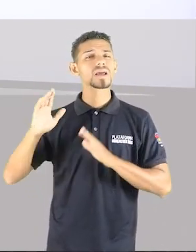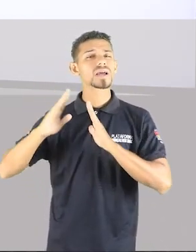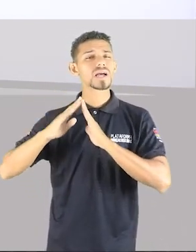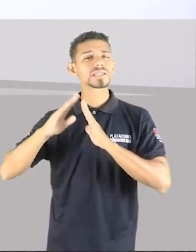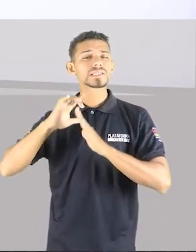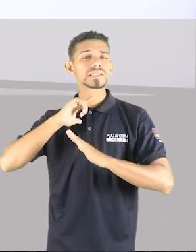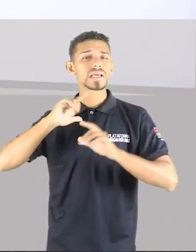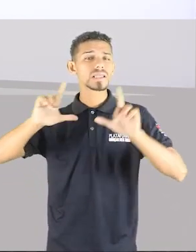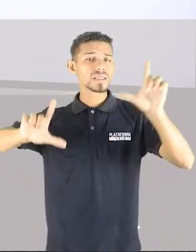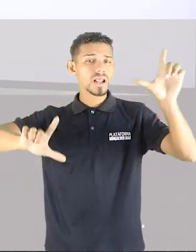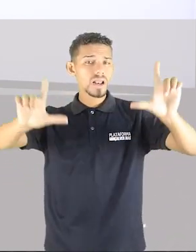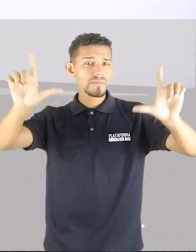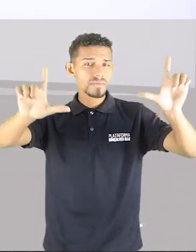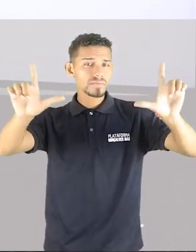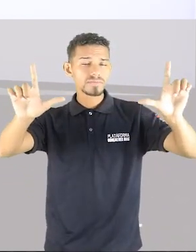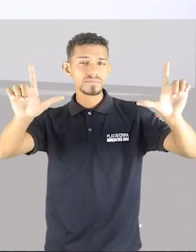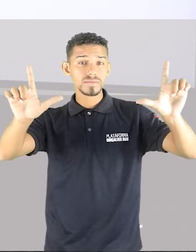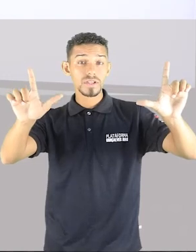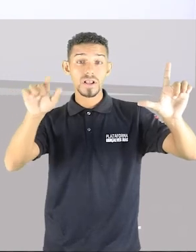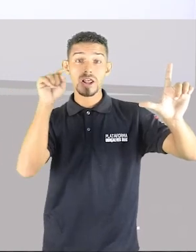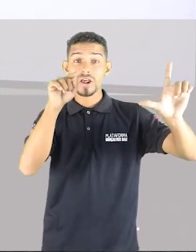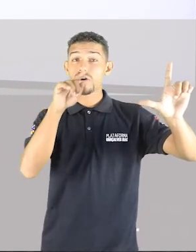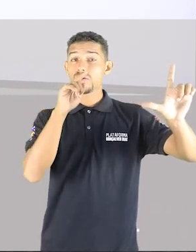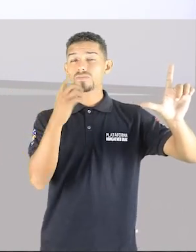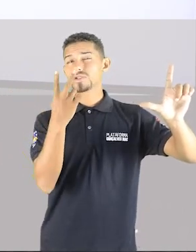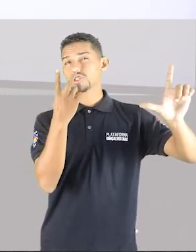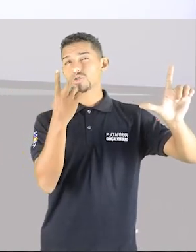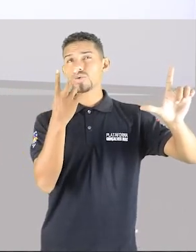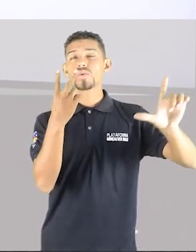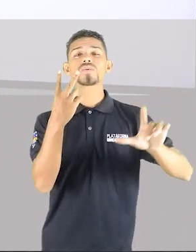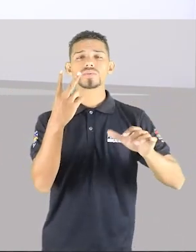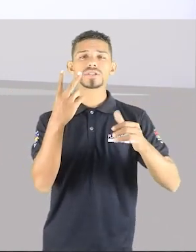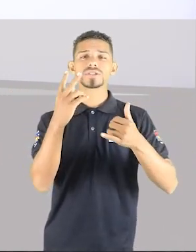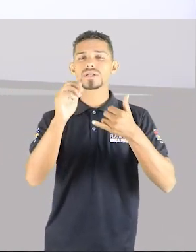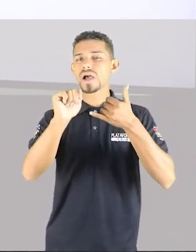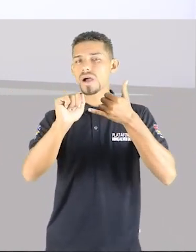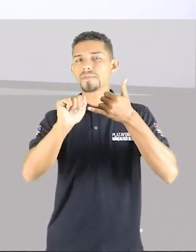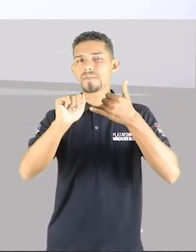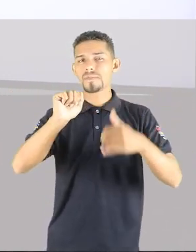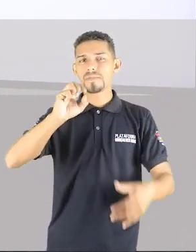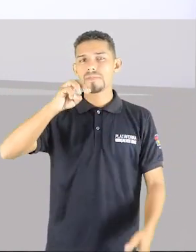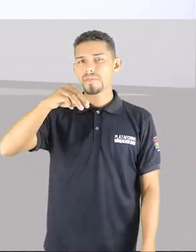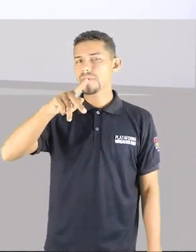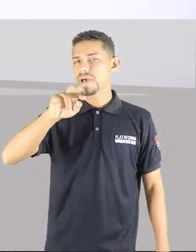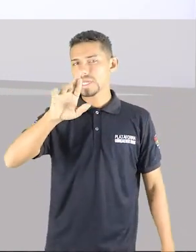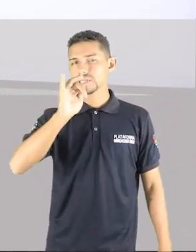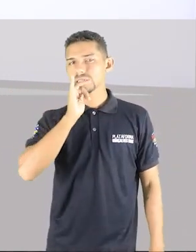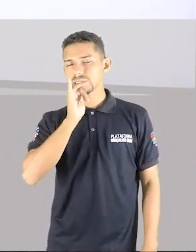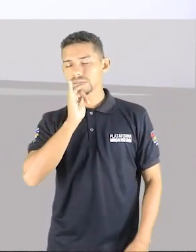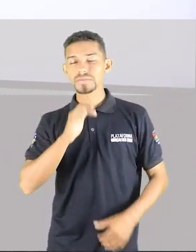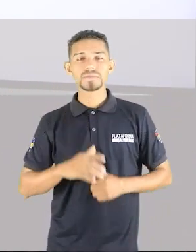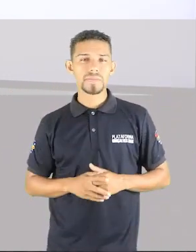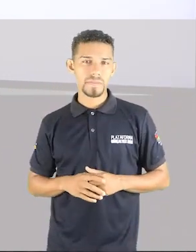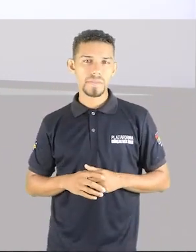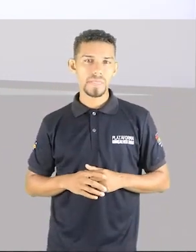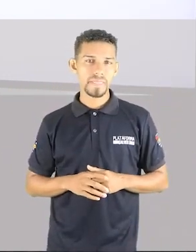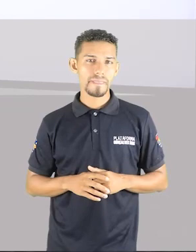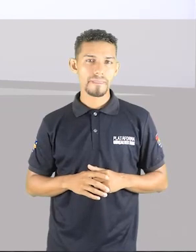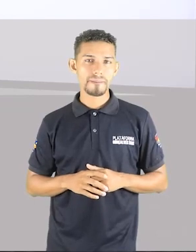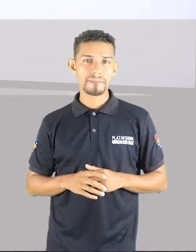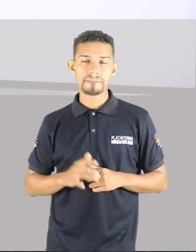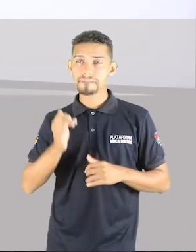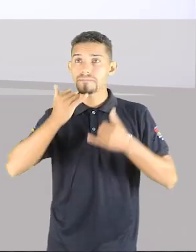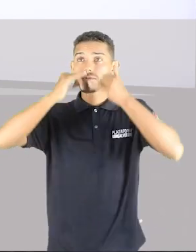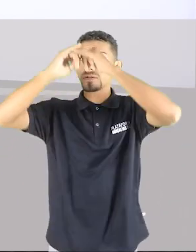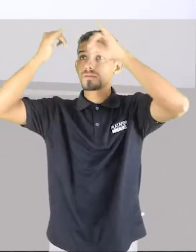TV a TV suporta só uma corrente de 2 Amp por exemplo só dar um exemplo